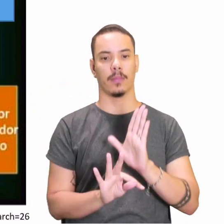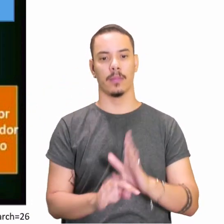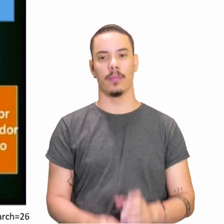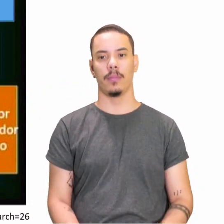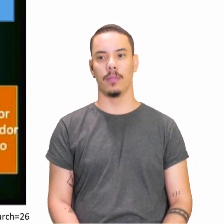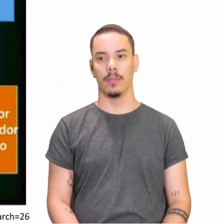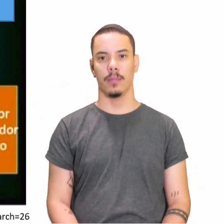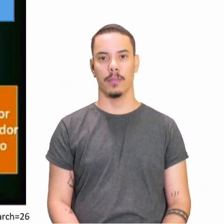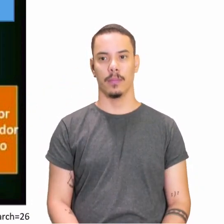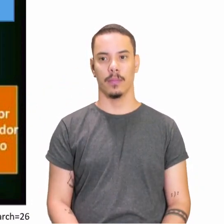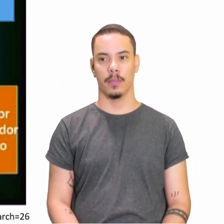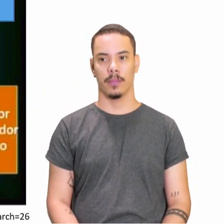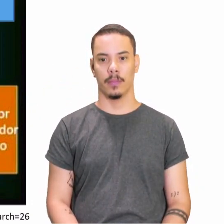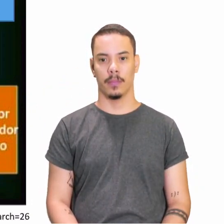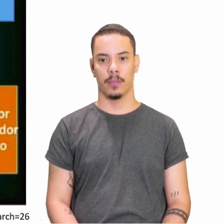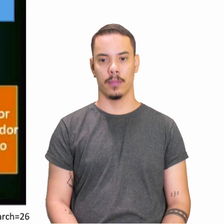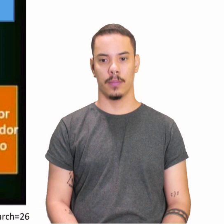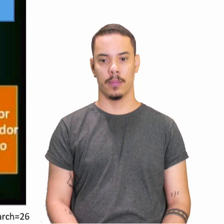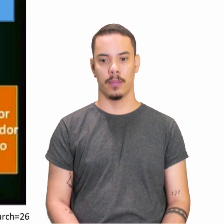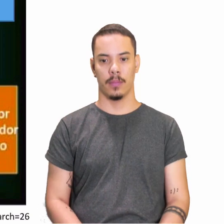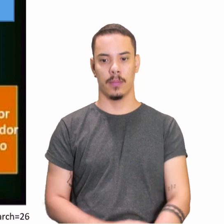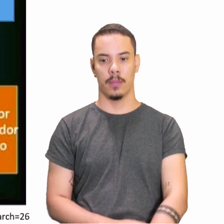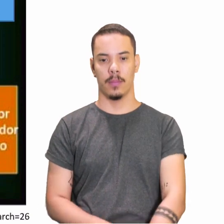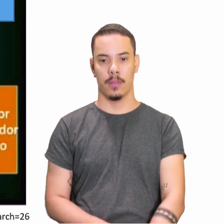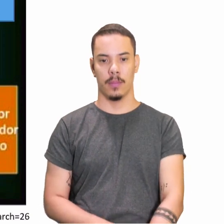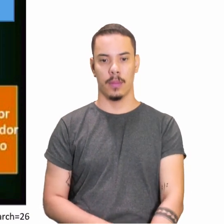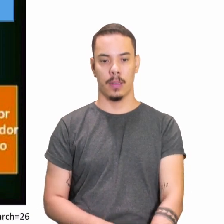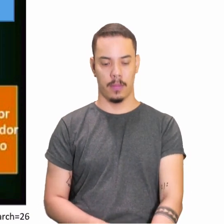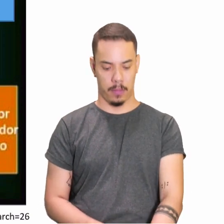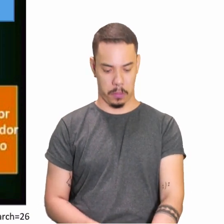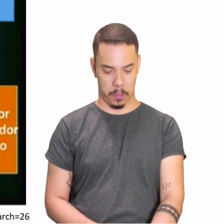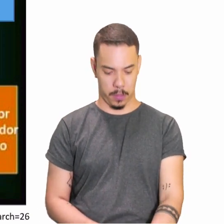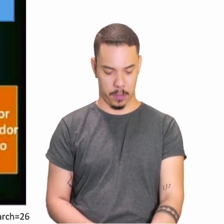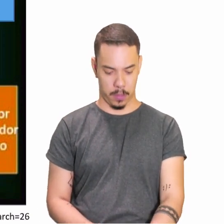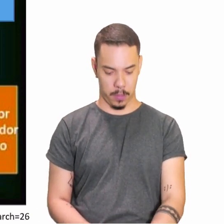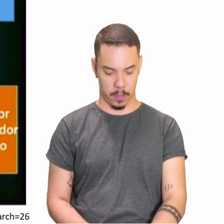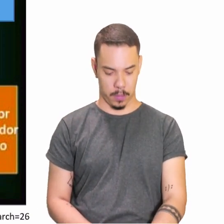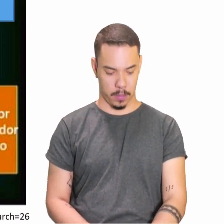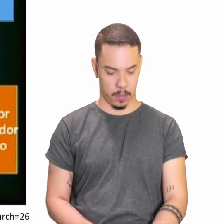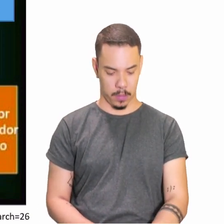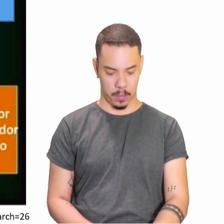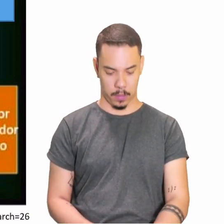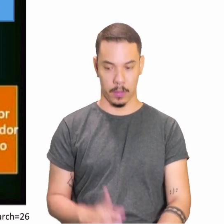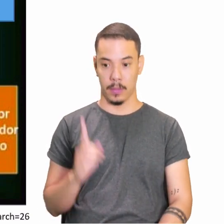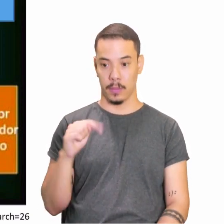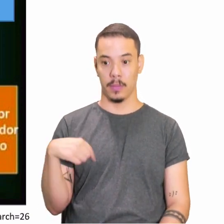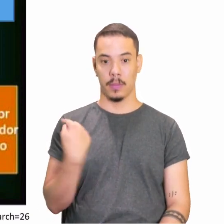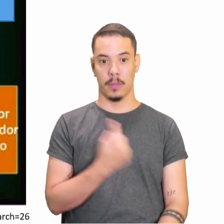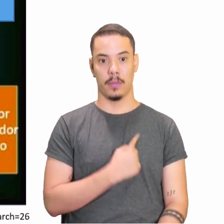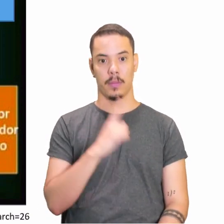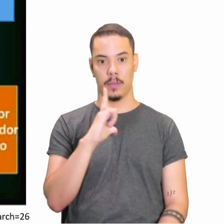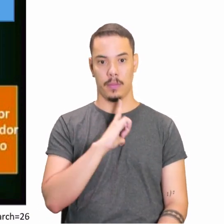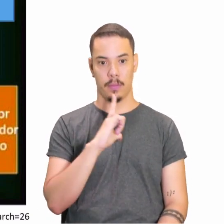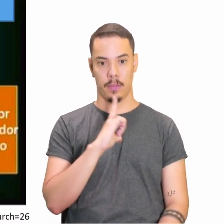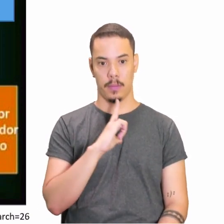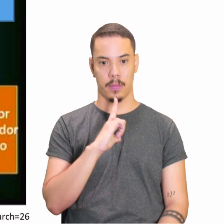lá! Bem, vamos centralizar, né? Nós temos aqui, olha só.